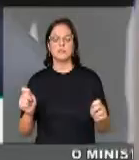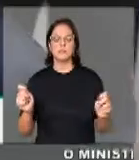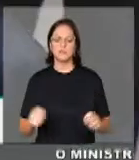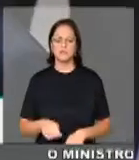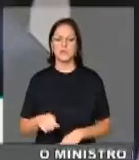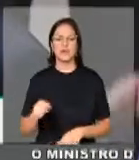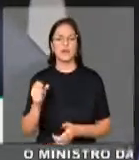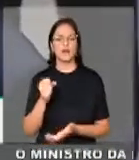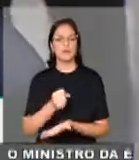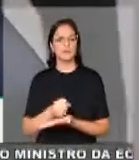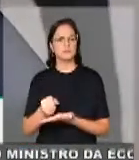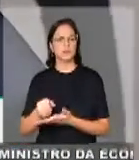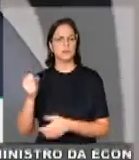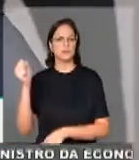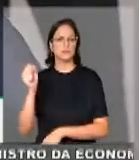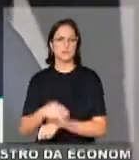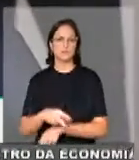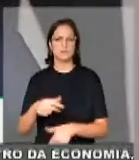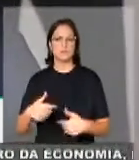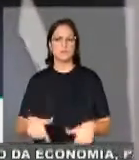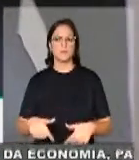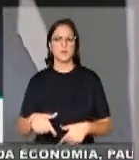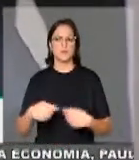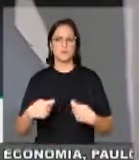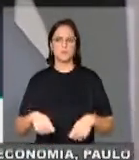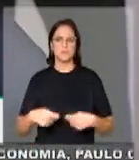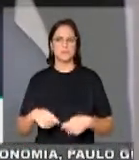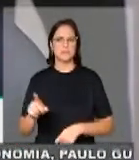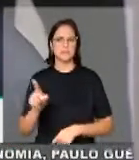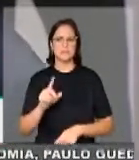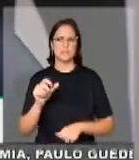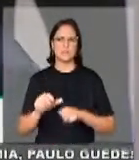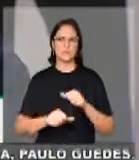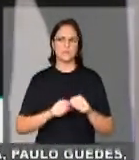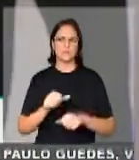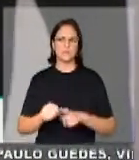milhões de emprego com carteira de trabalho. O Brasil precisa de emprego e não dessa reforma da Previdência e esse governo de fake news.